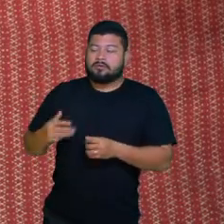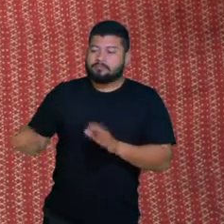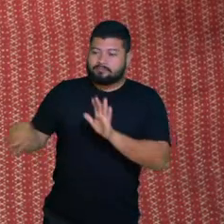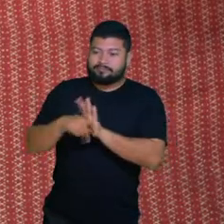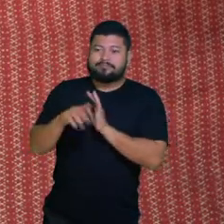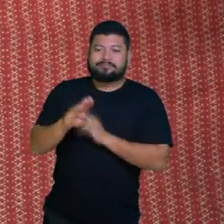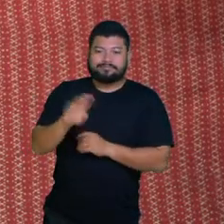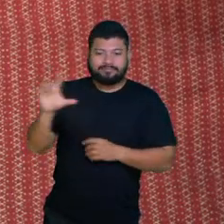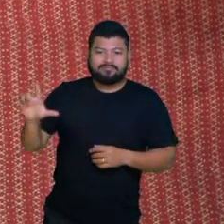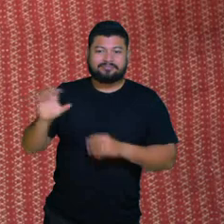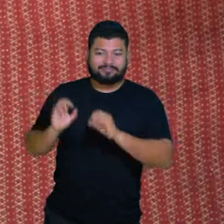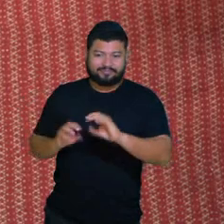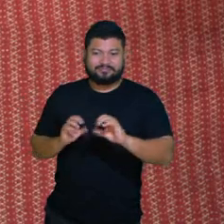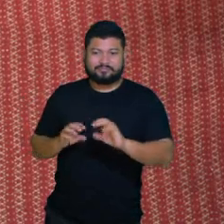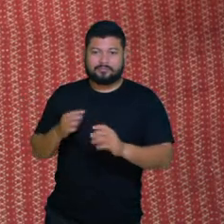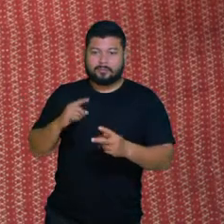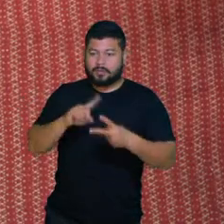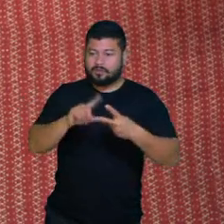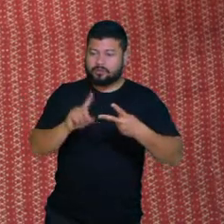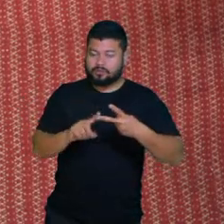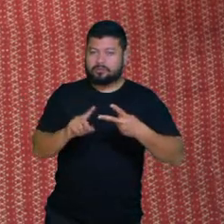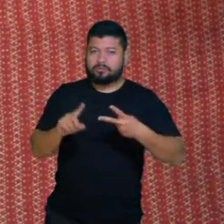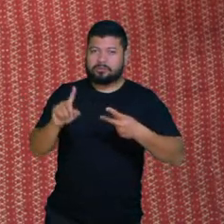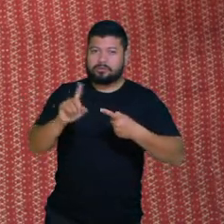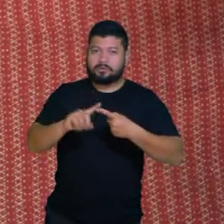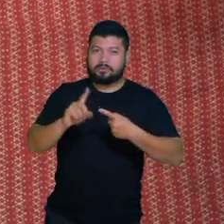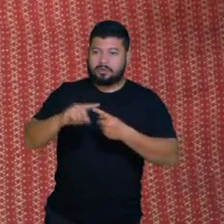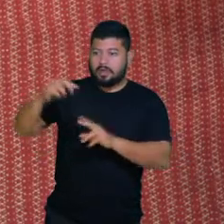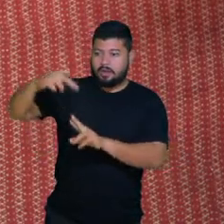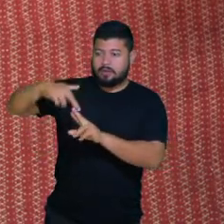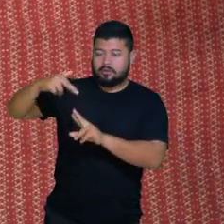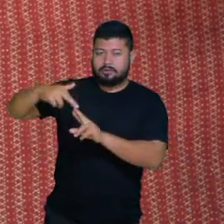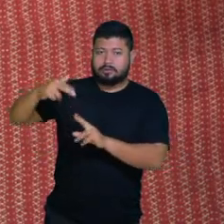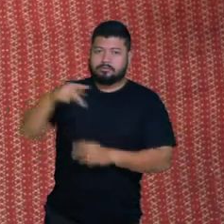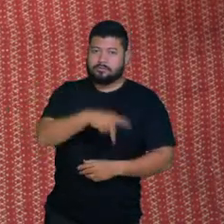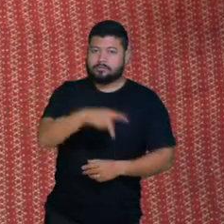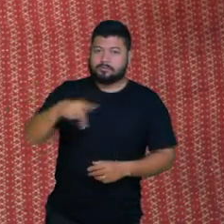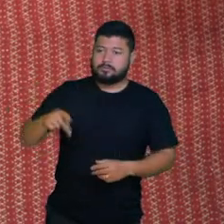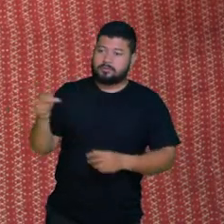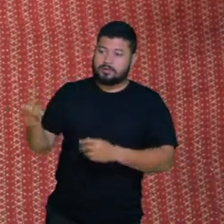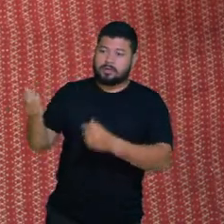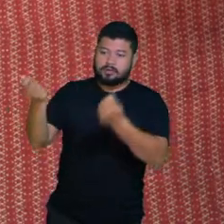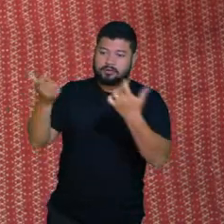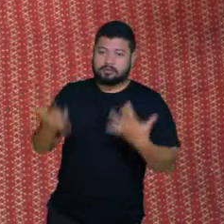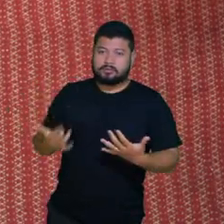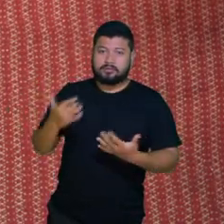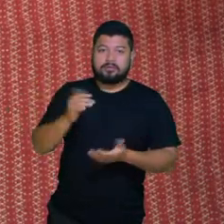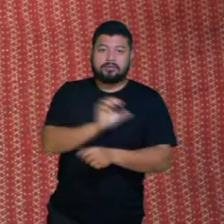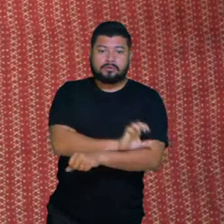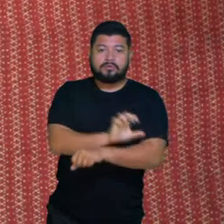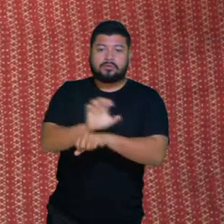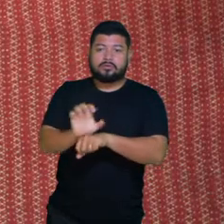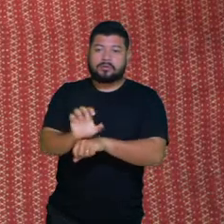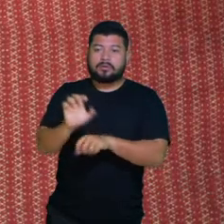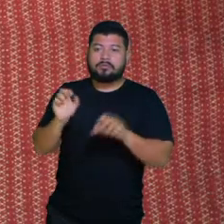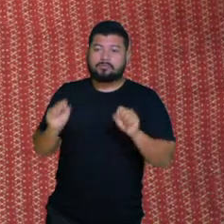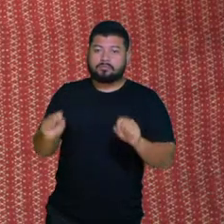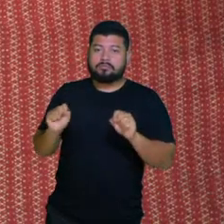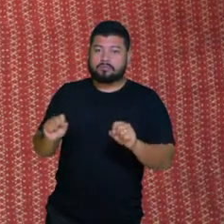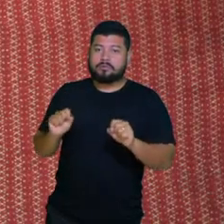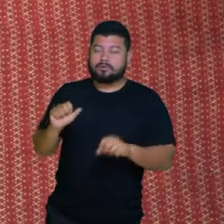pontos aqui eh referente ali a professora né quando ela coloca que o estágio ele pode ser de